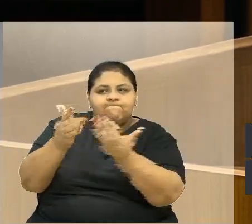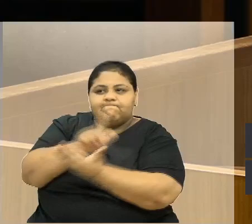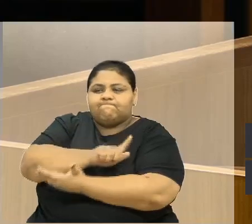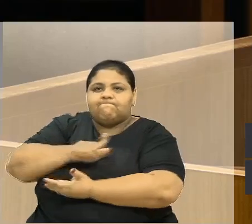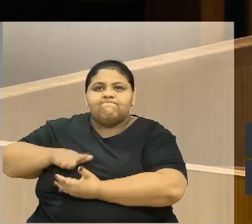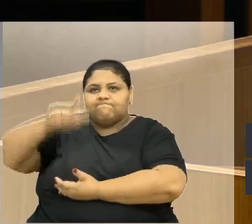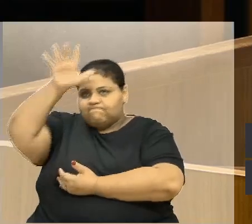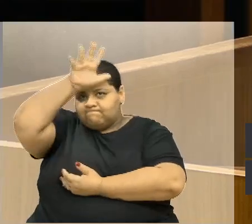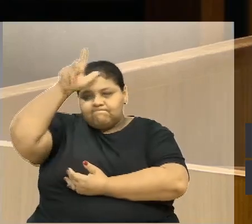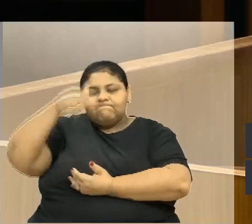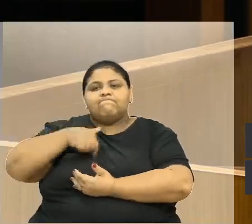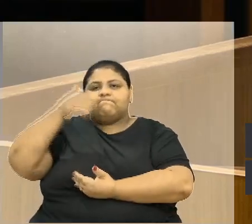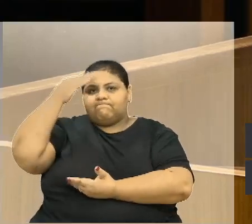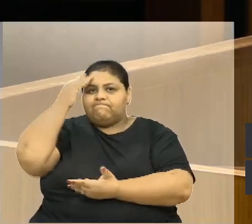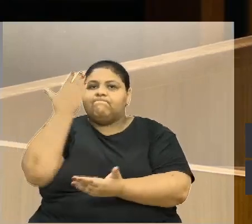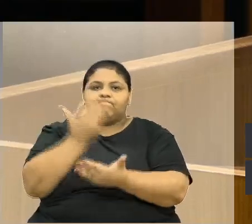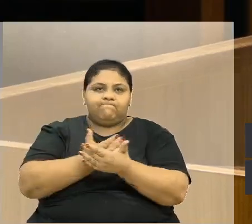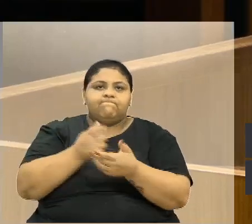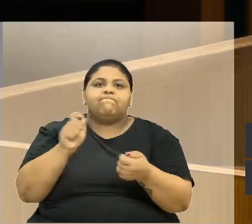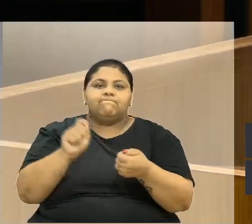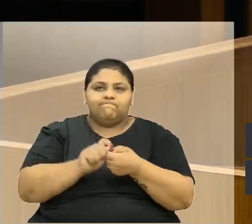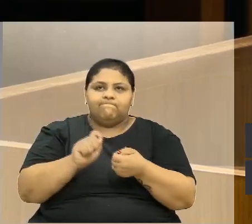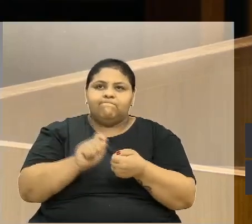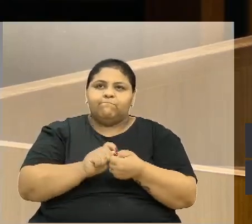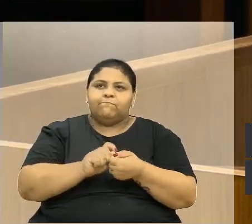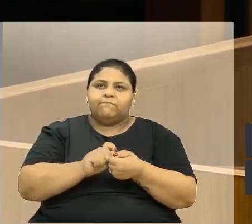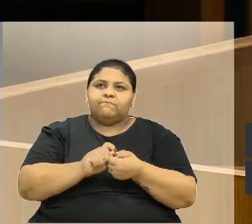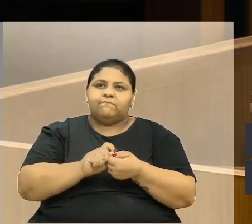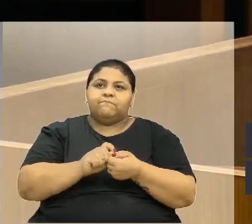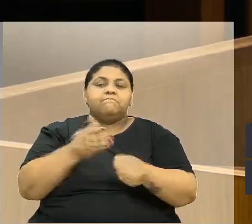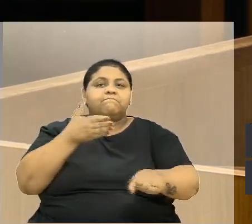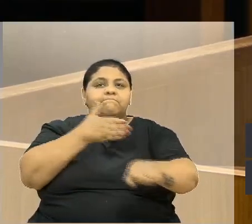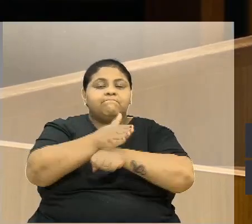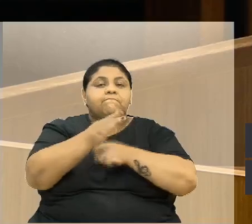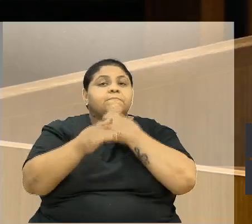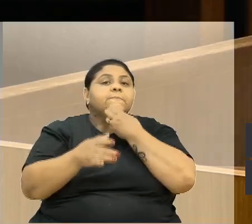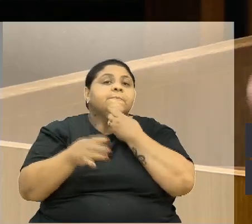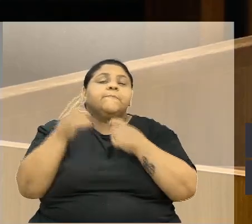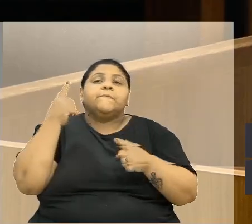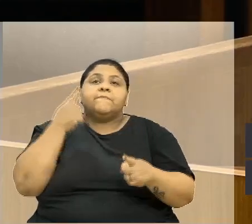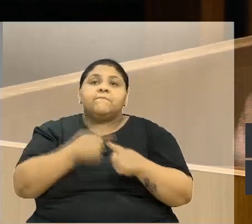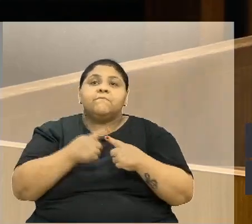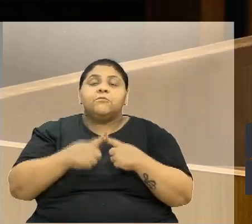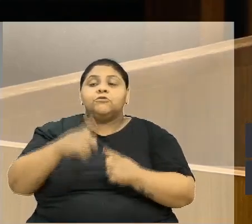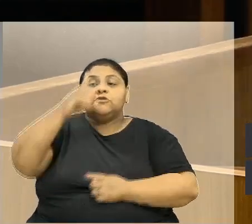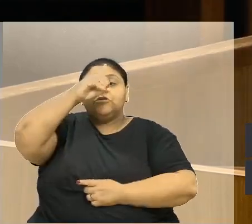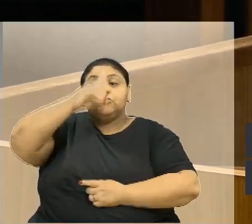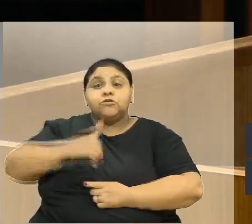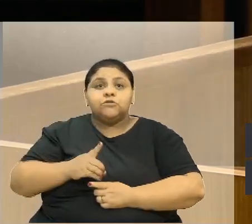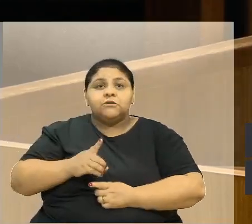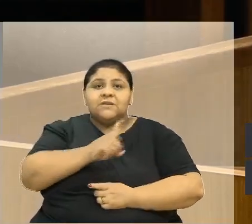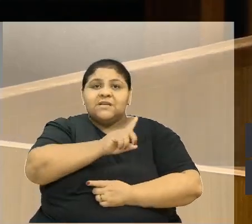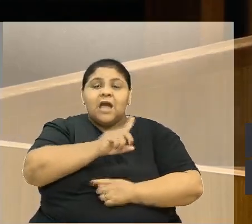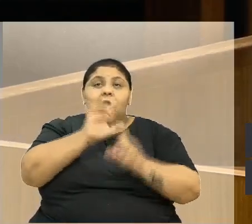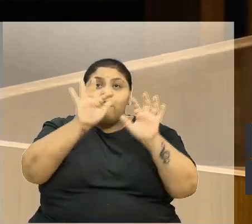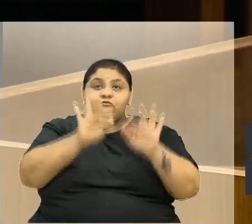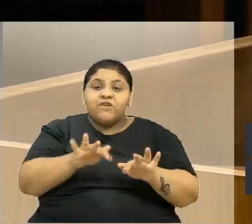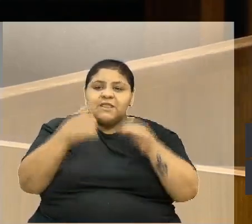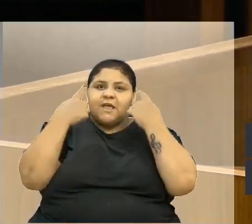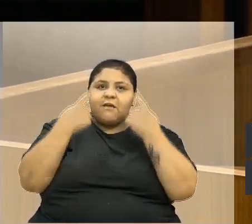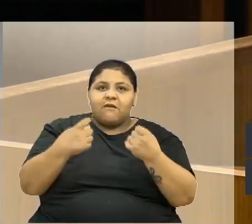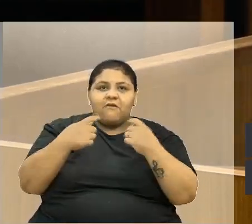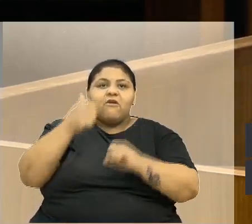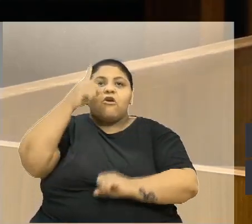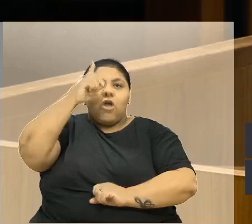que eu tenho certeza que fará a sua parte, porque o direito à não violência é